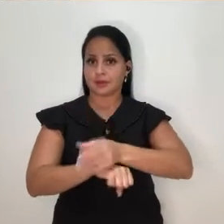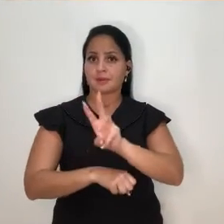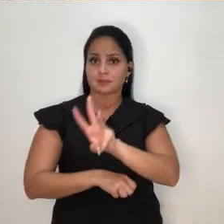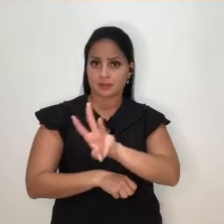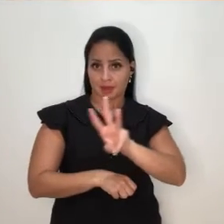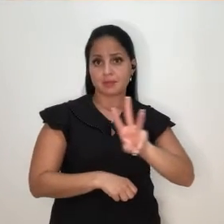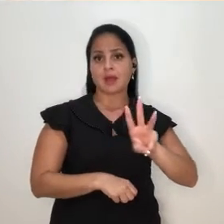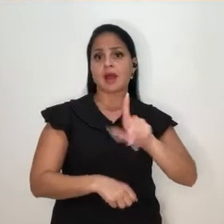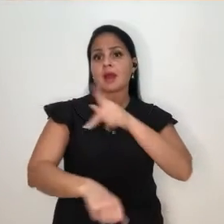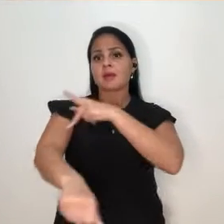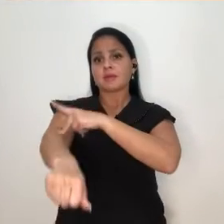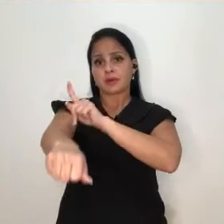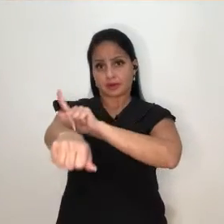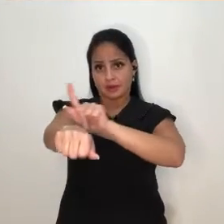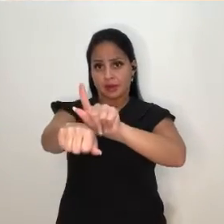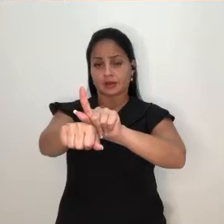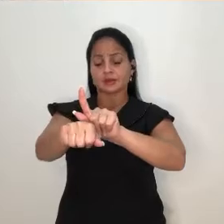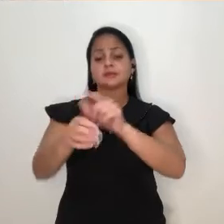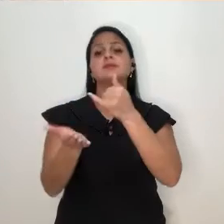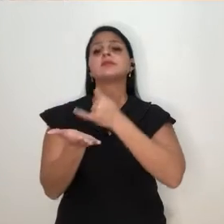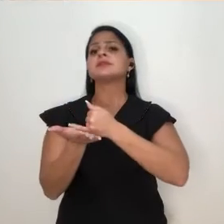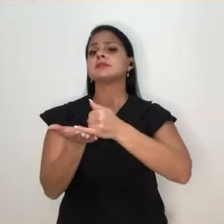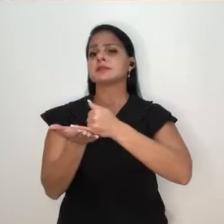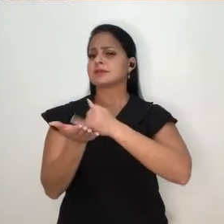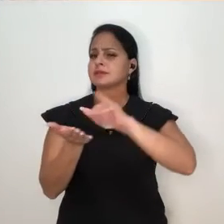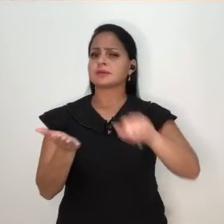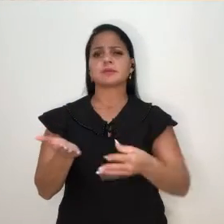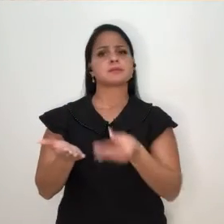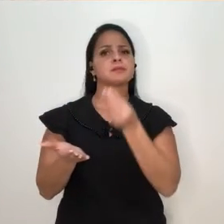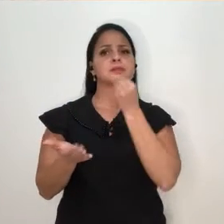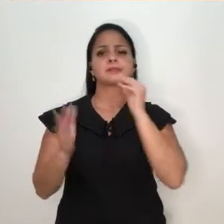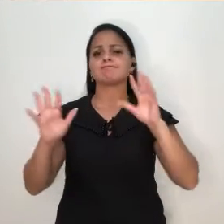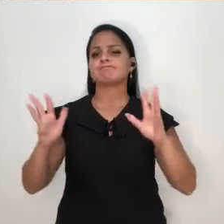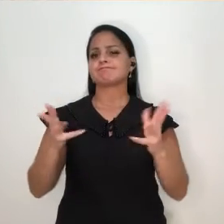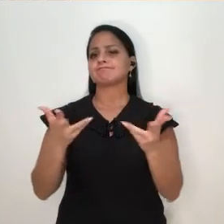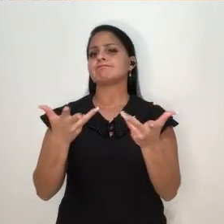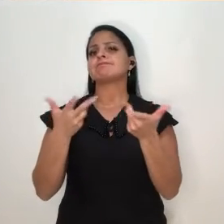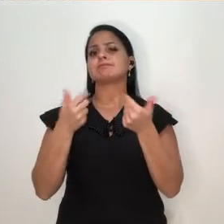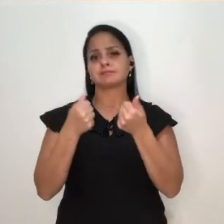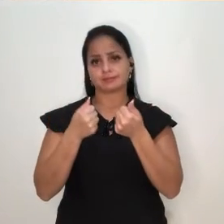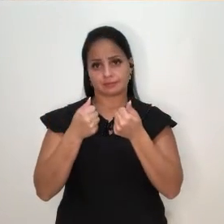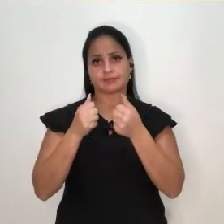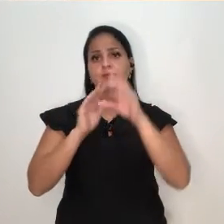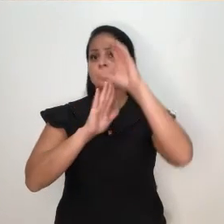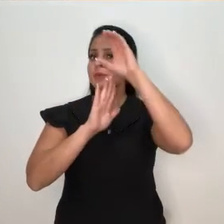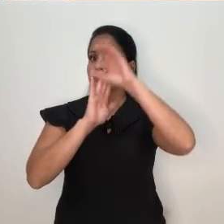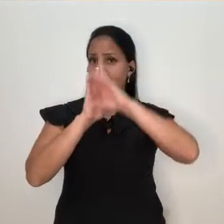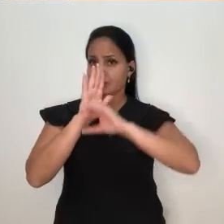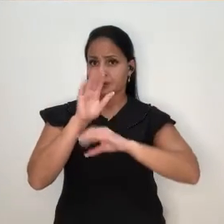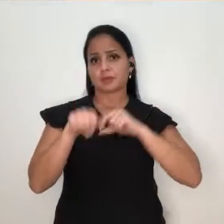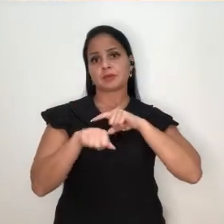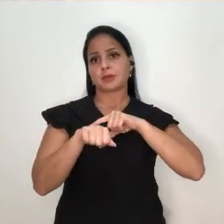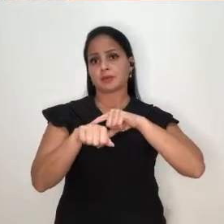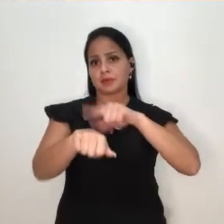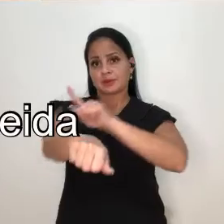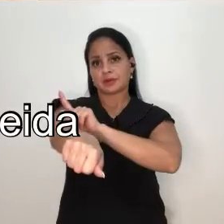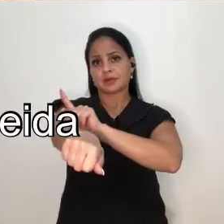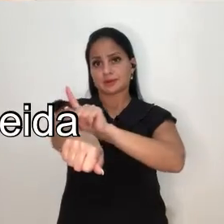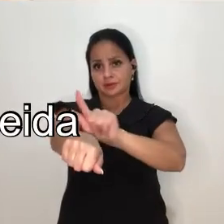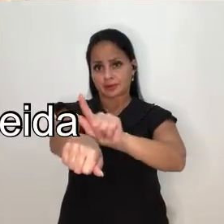na Prograde e inscreva-se. Essa é uma oportunidade importante para o seu currículo durante a